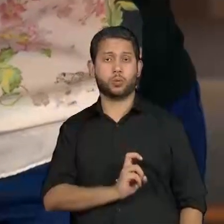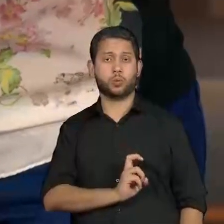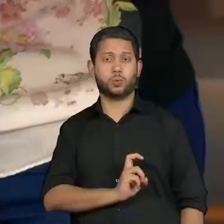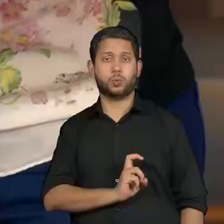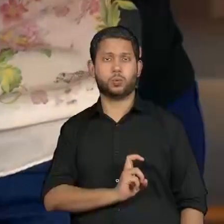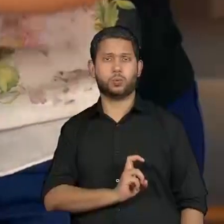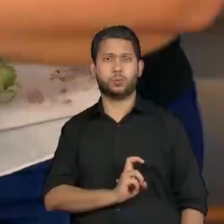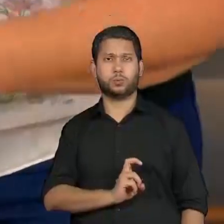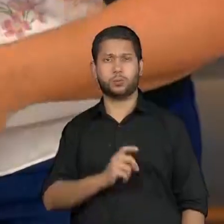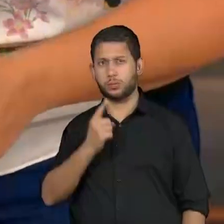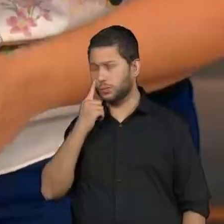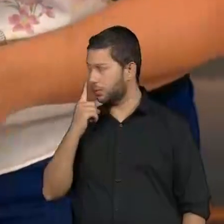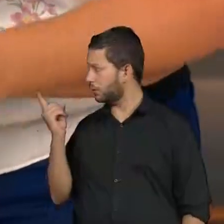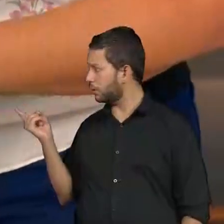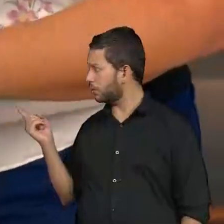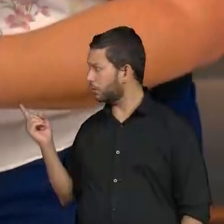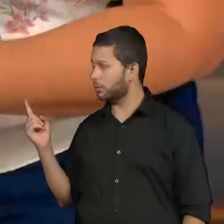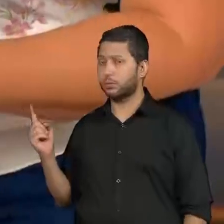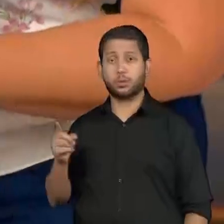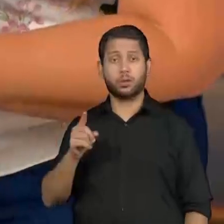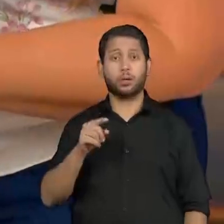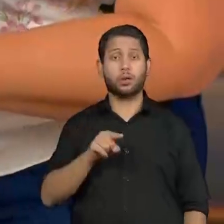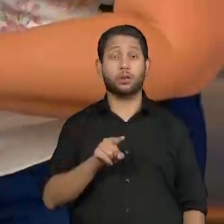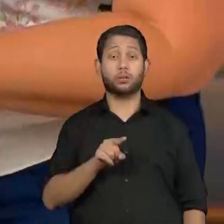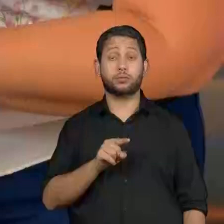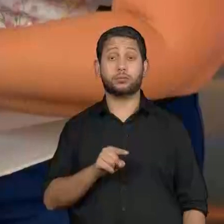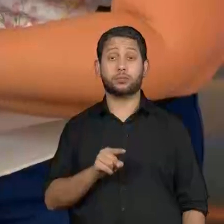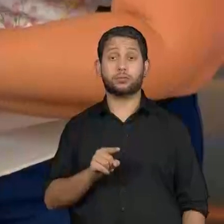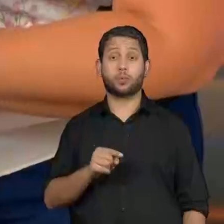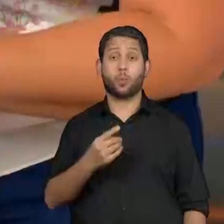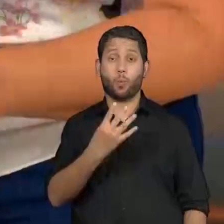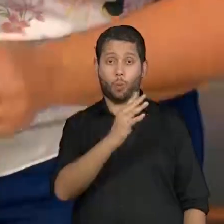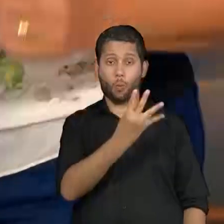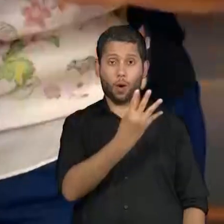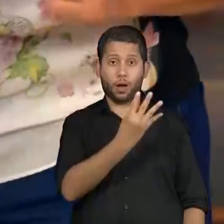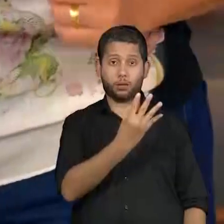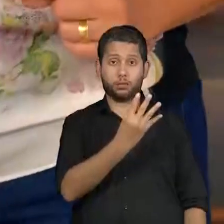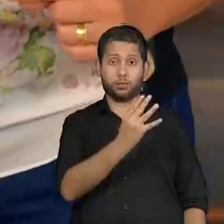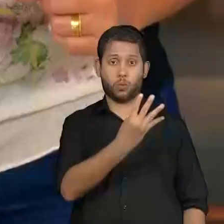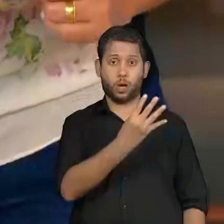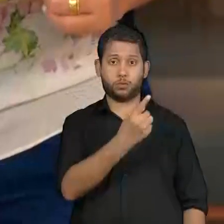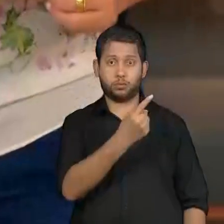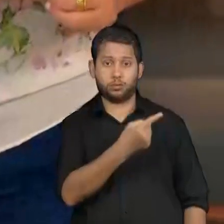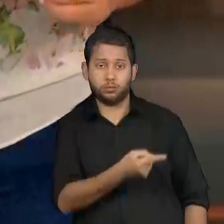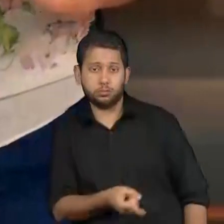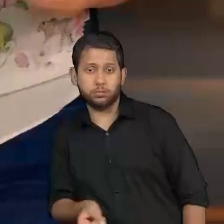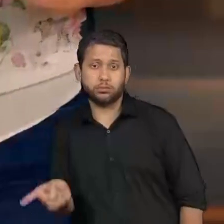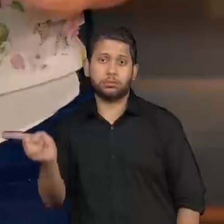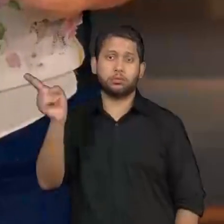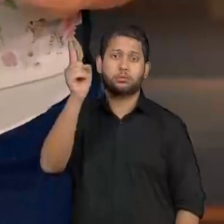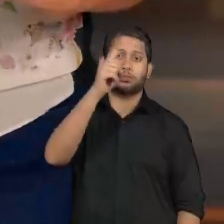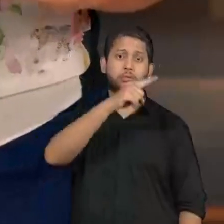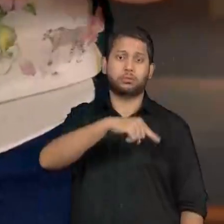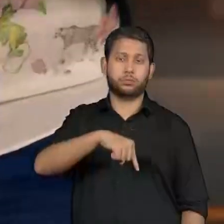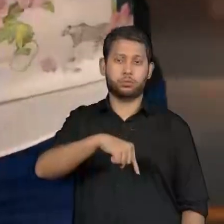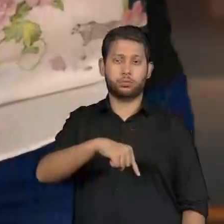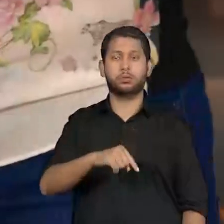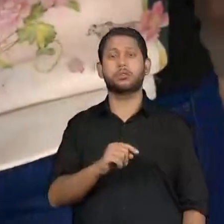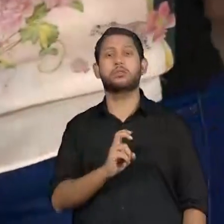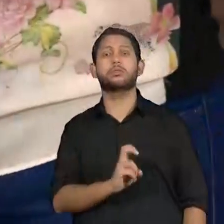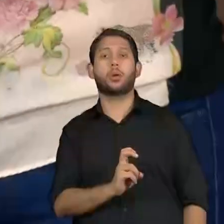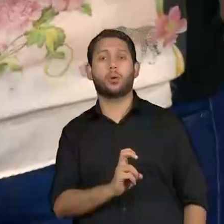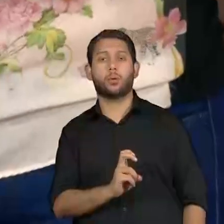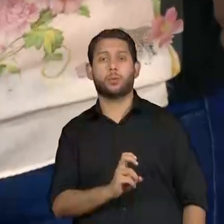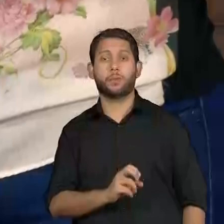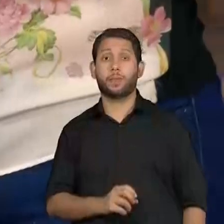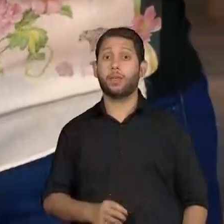Dá para enxergar? Olha lá. Agora eu vou rodar 36 minutos. Então, eu vou